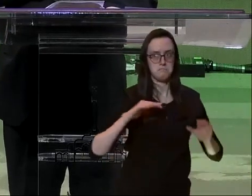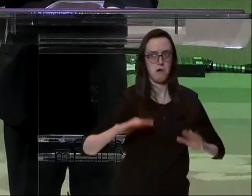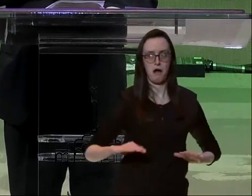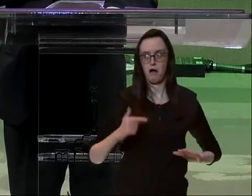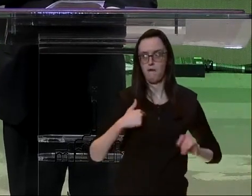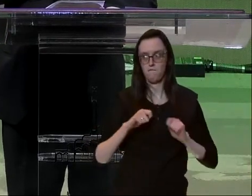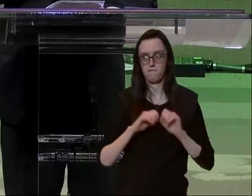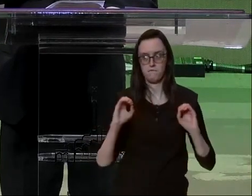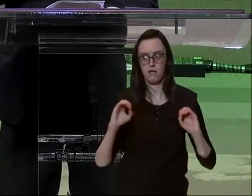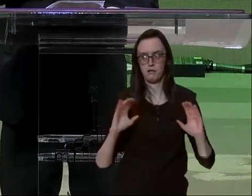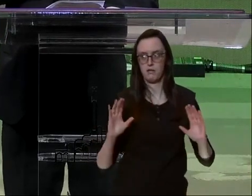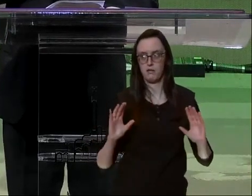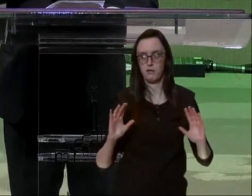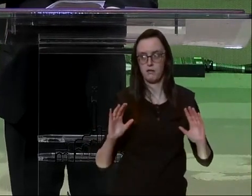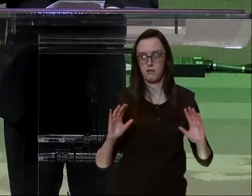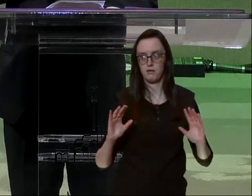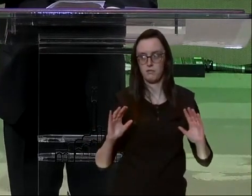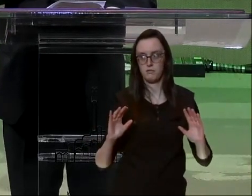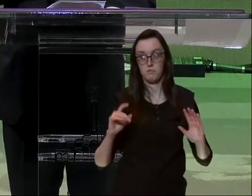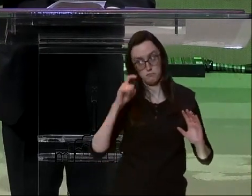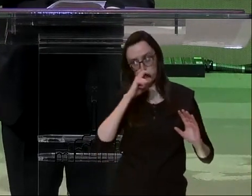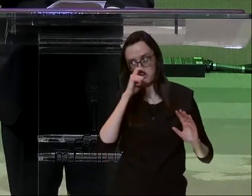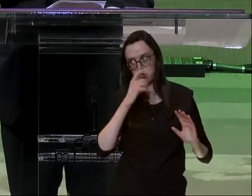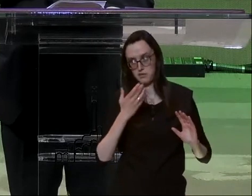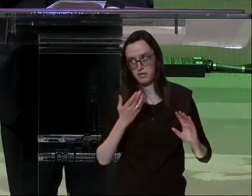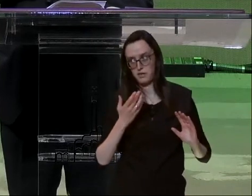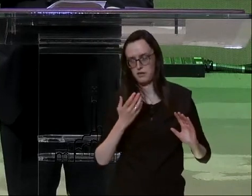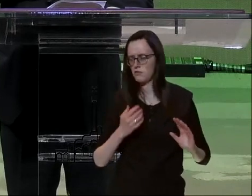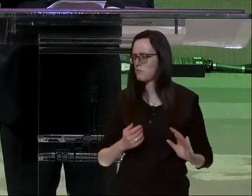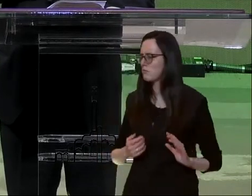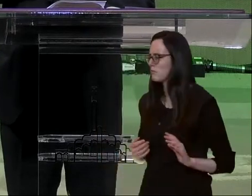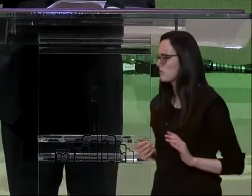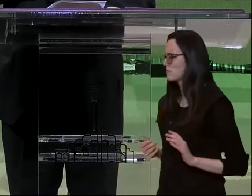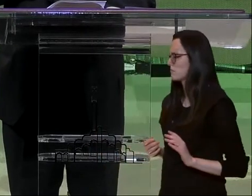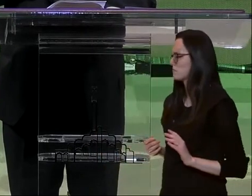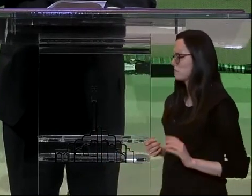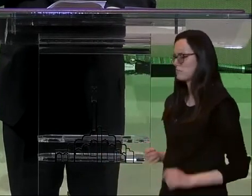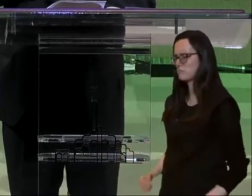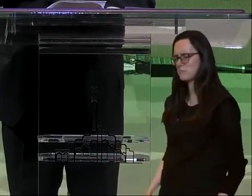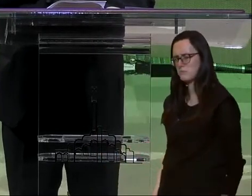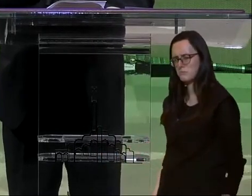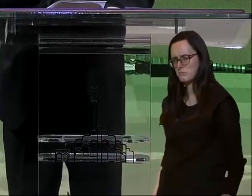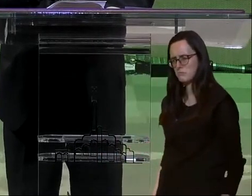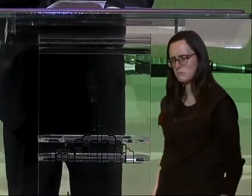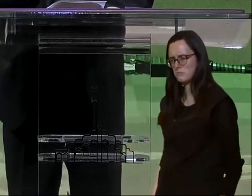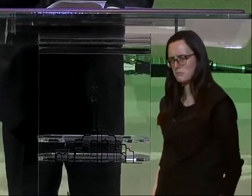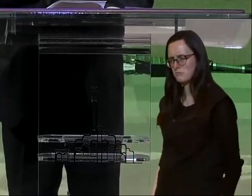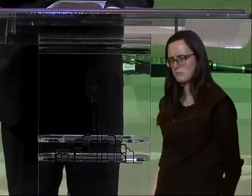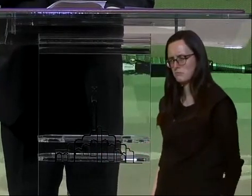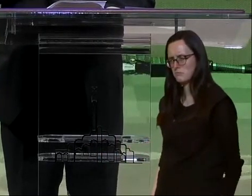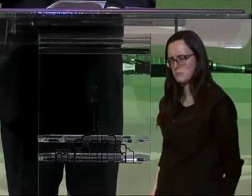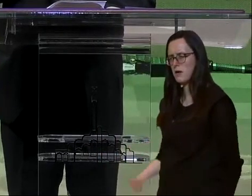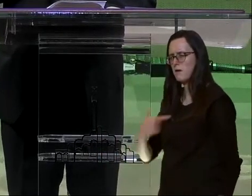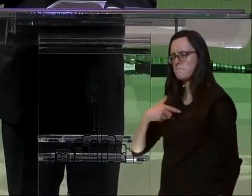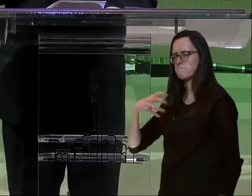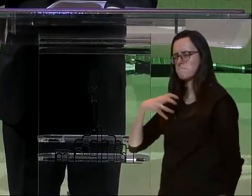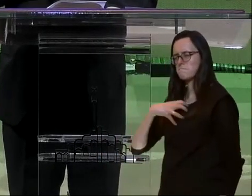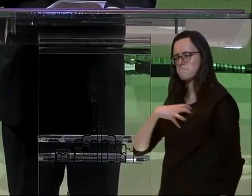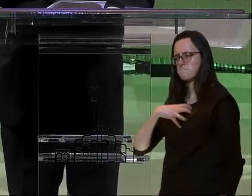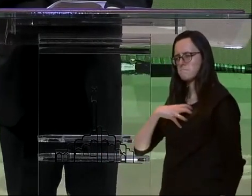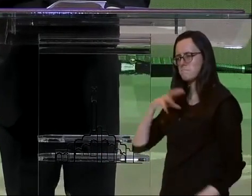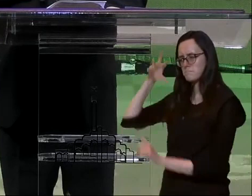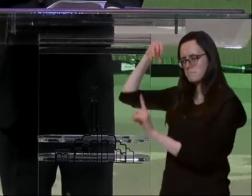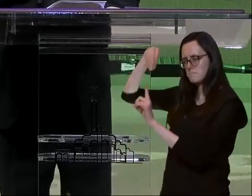nenhuma. Porém, ele lhe disse: porventura não fui contigo em espírito? Não